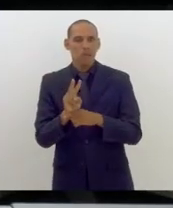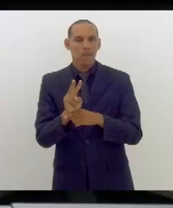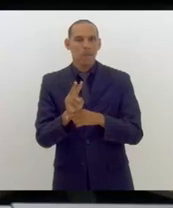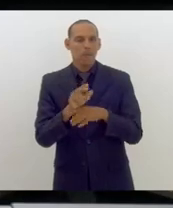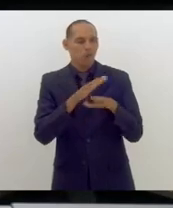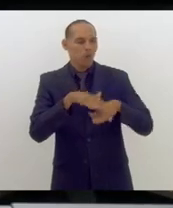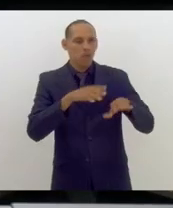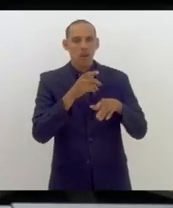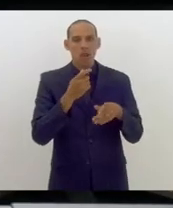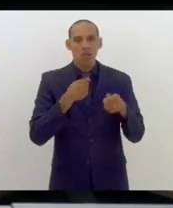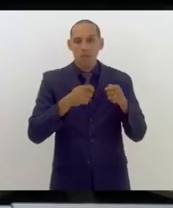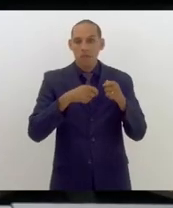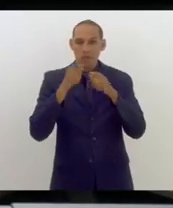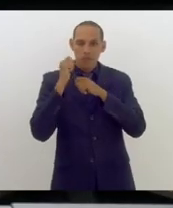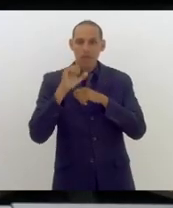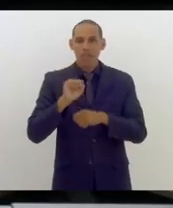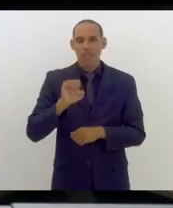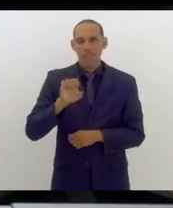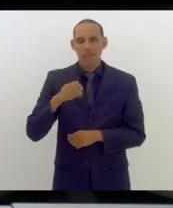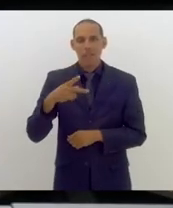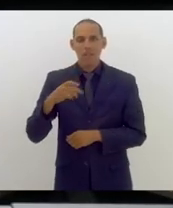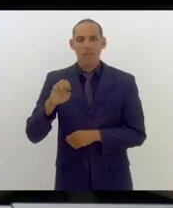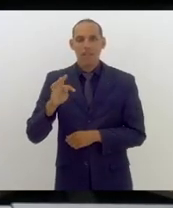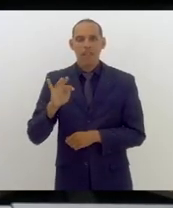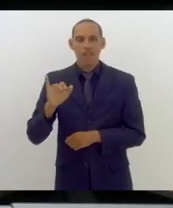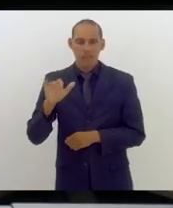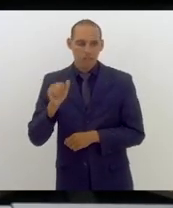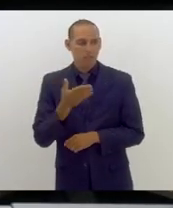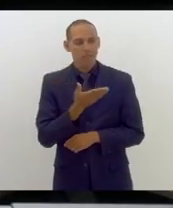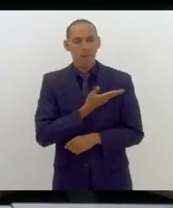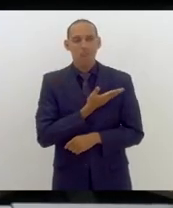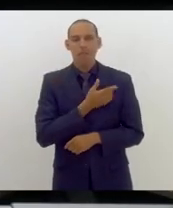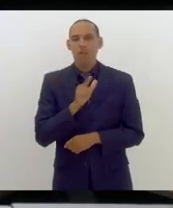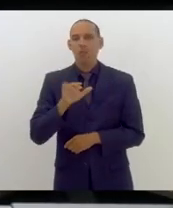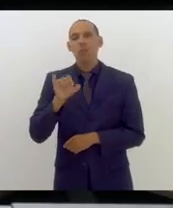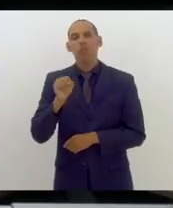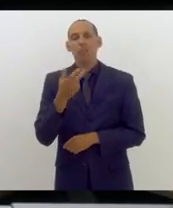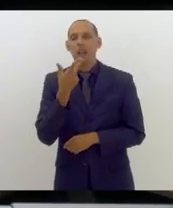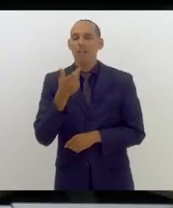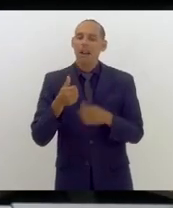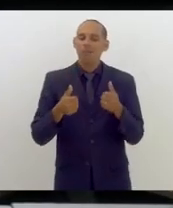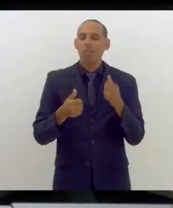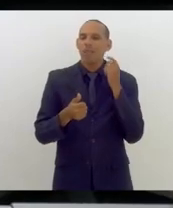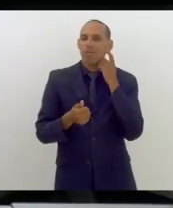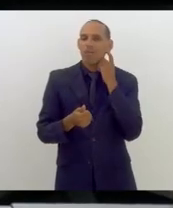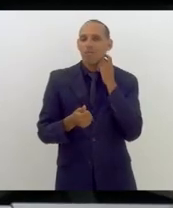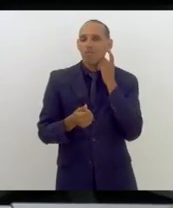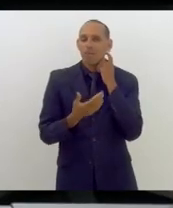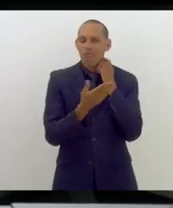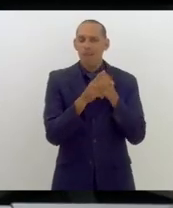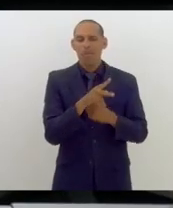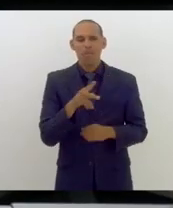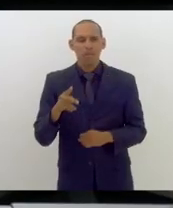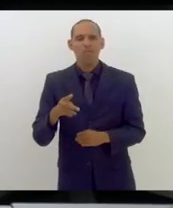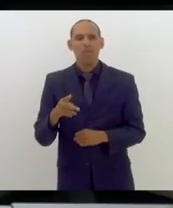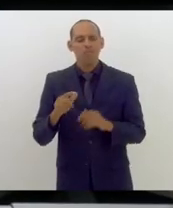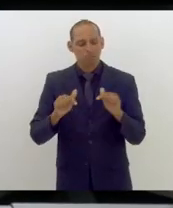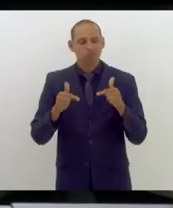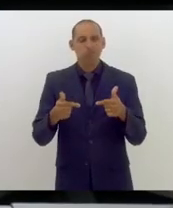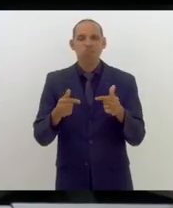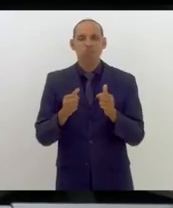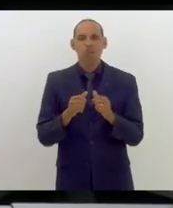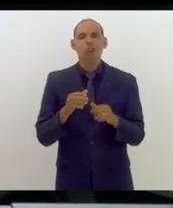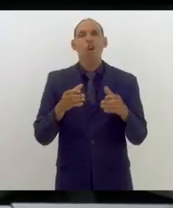pescadores executiva sabe as palavras do Luiz companheiro Luiz um presidente bem atuante na